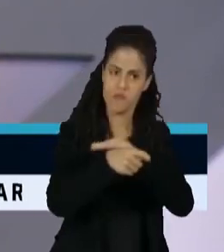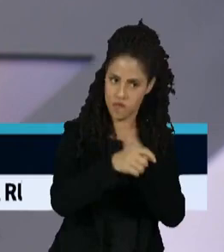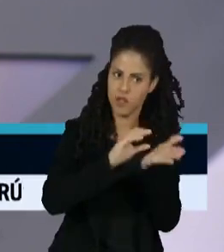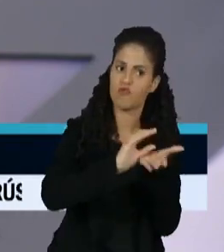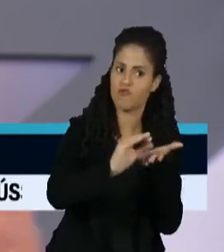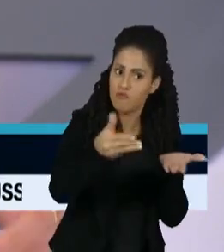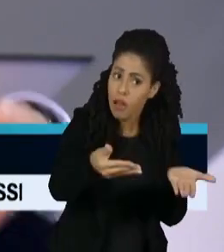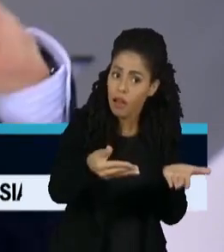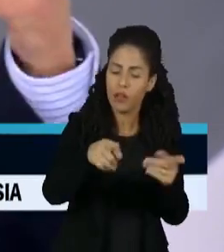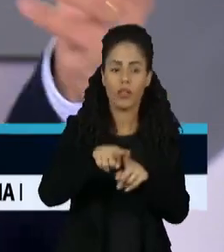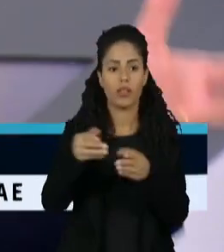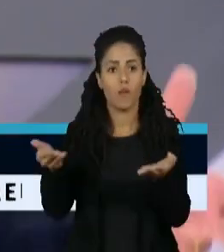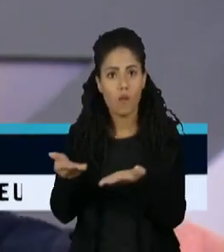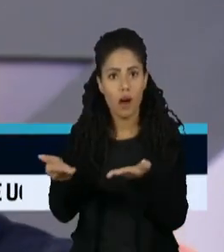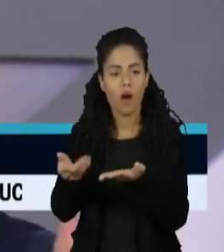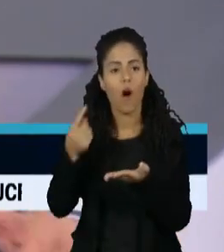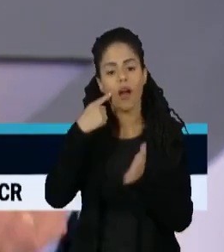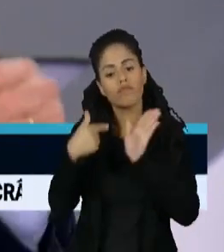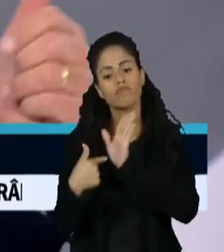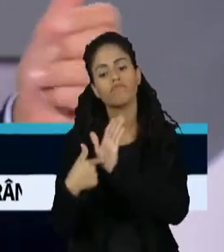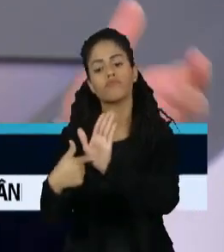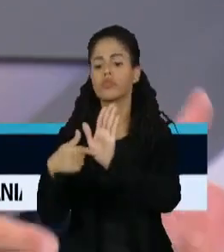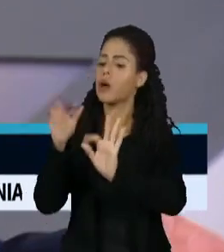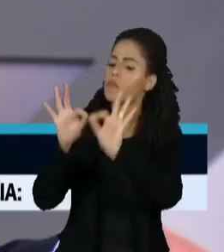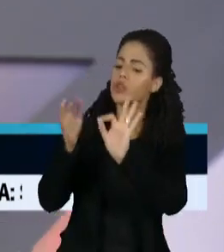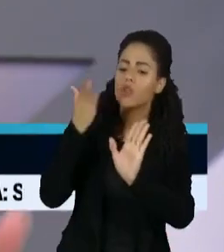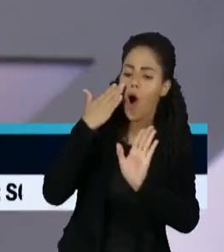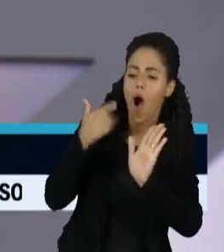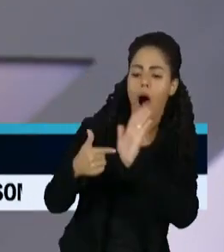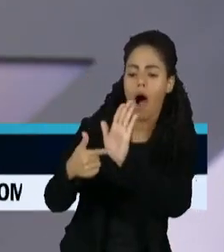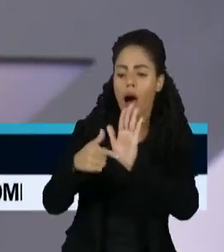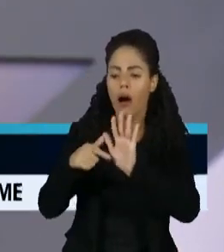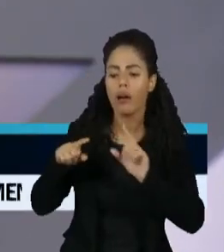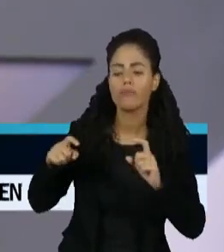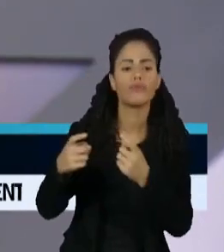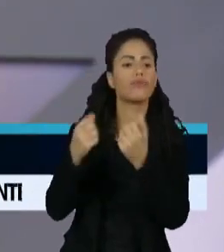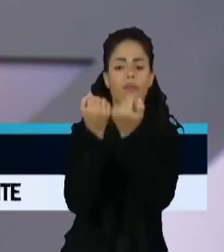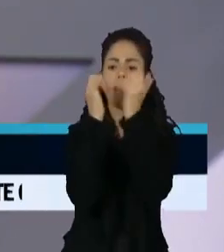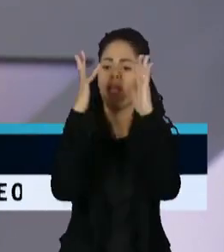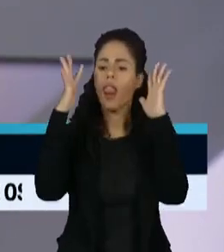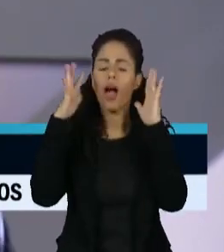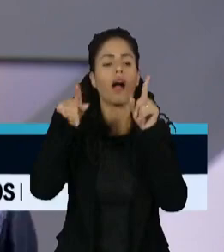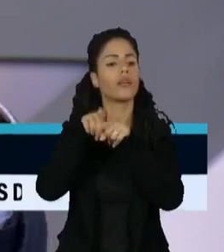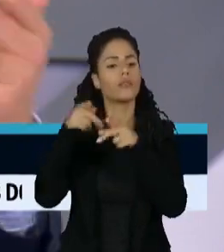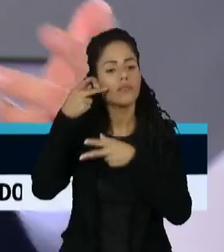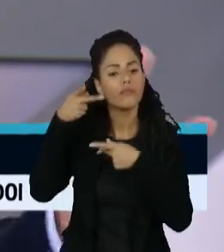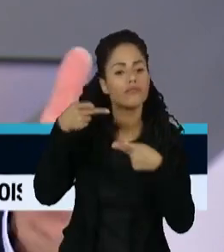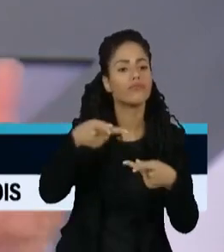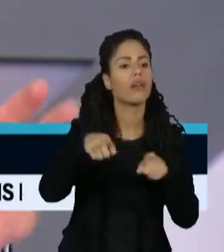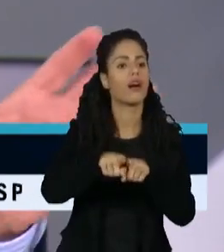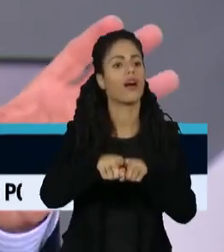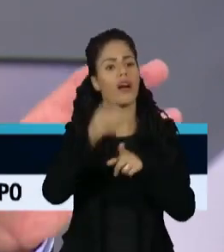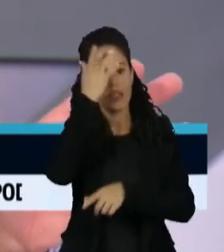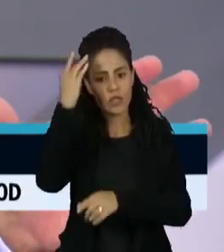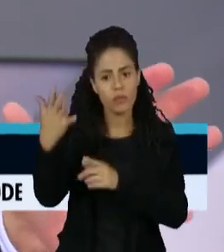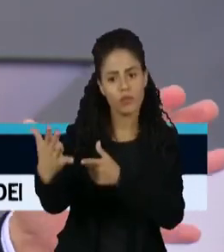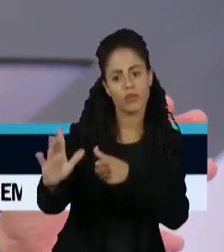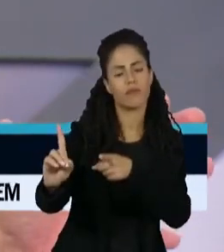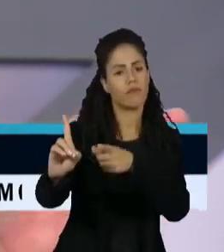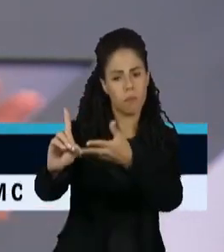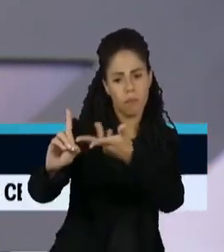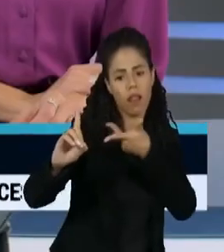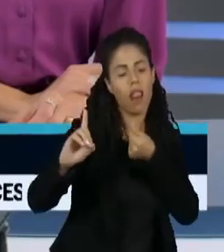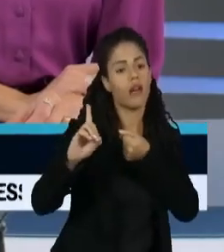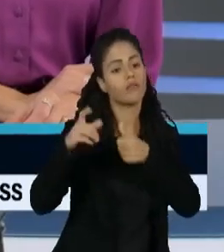o vice-presidente, por exemplo, apresentar os projetos do PAC, as visitas aos investidores, etc., tudo isso